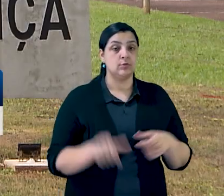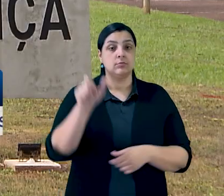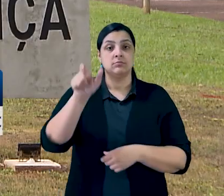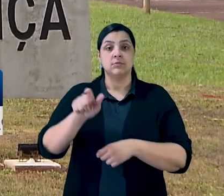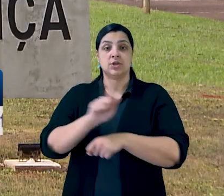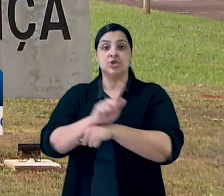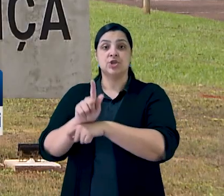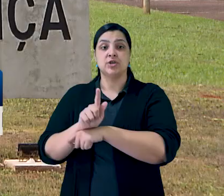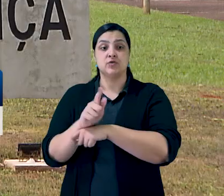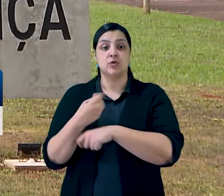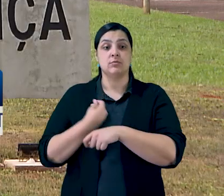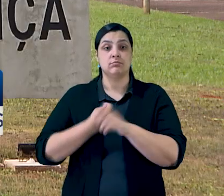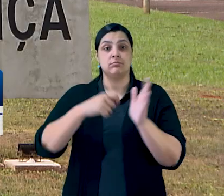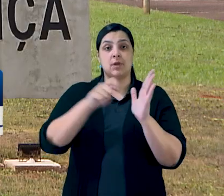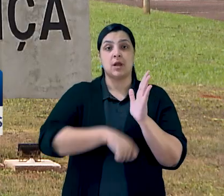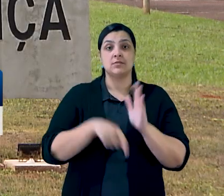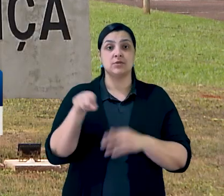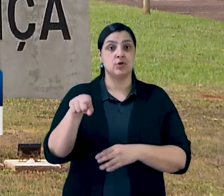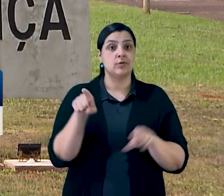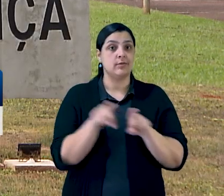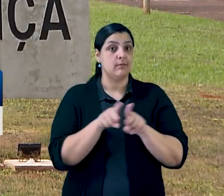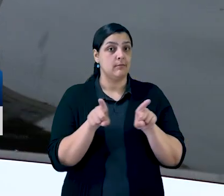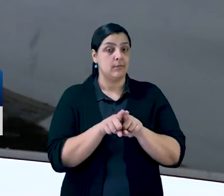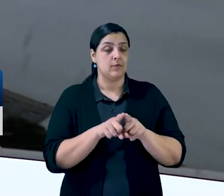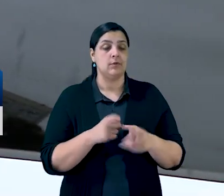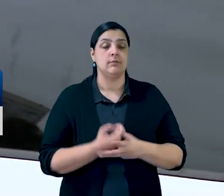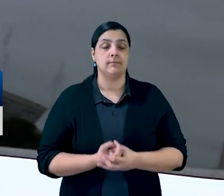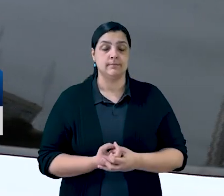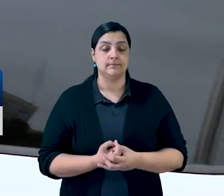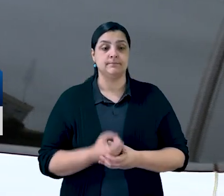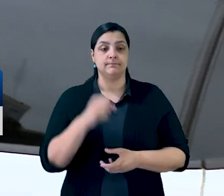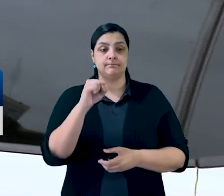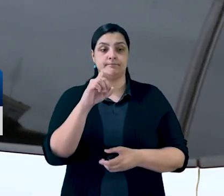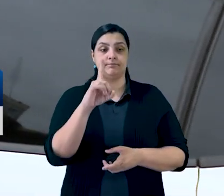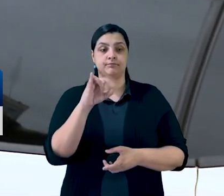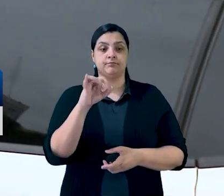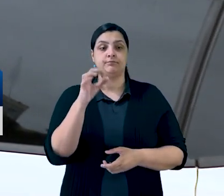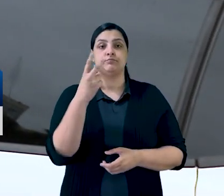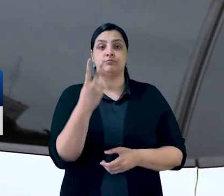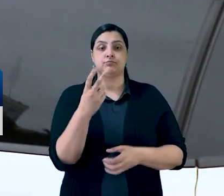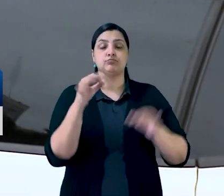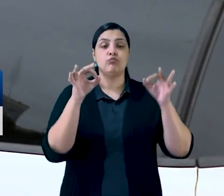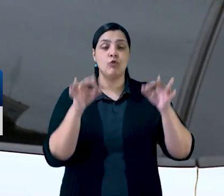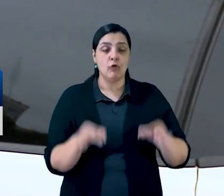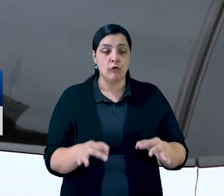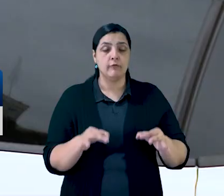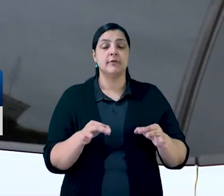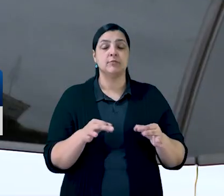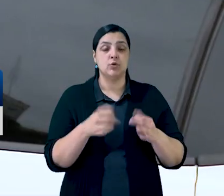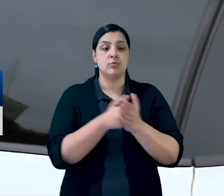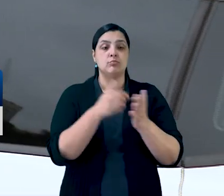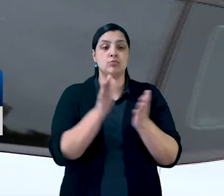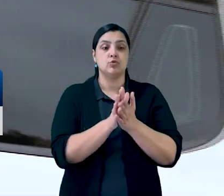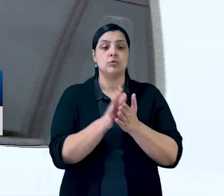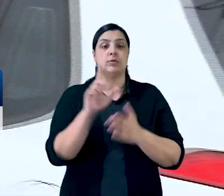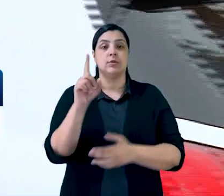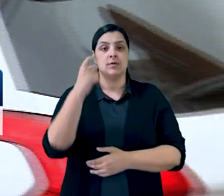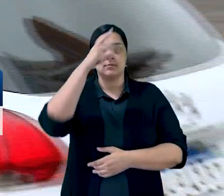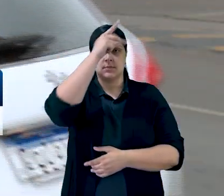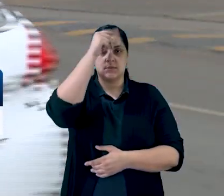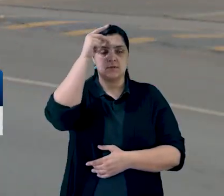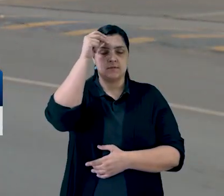mas também do gestor que assinou o documento. Assim, a SDI2 confirmou a execução da multa contra